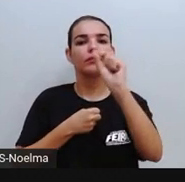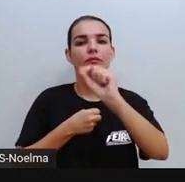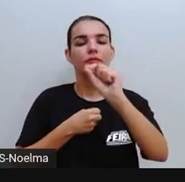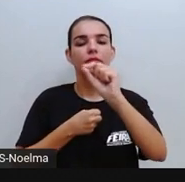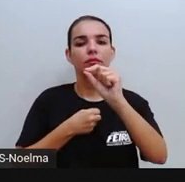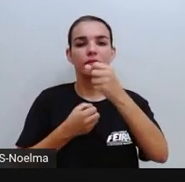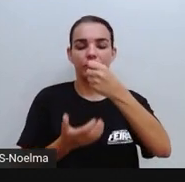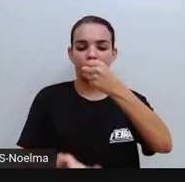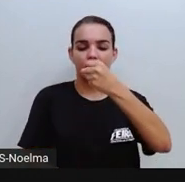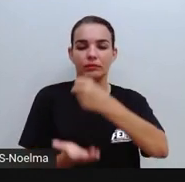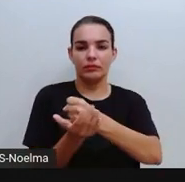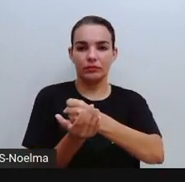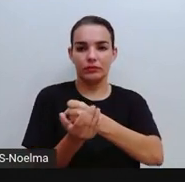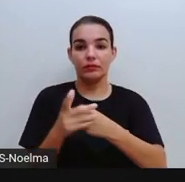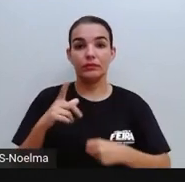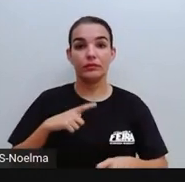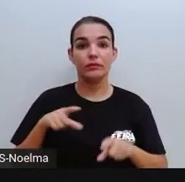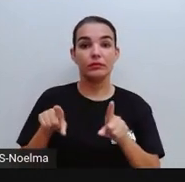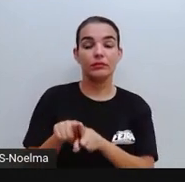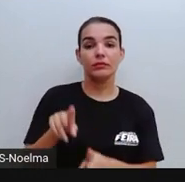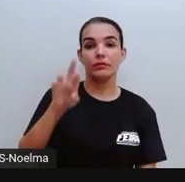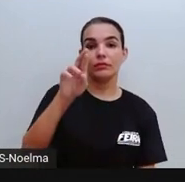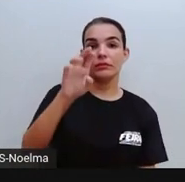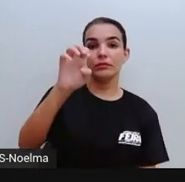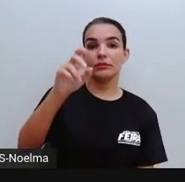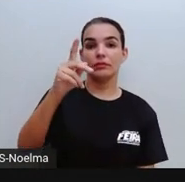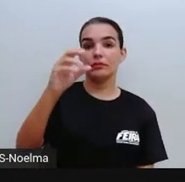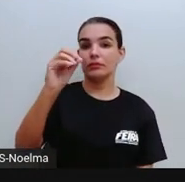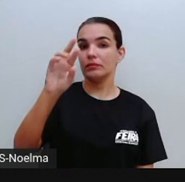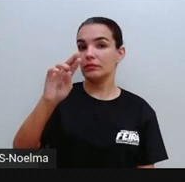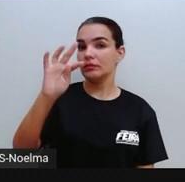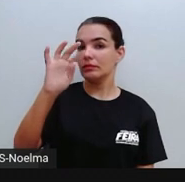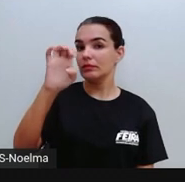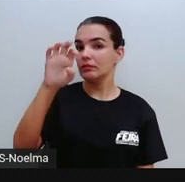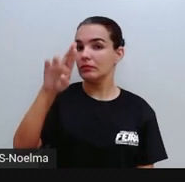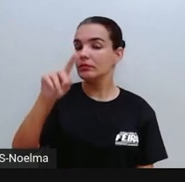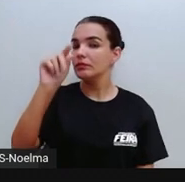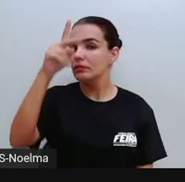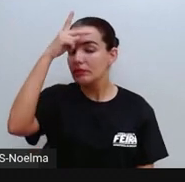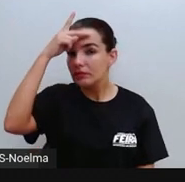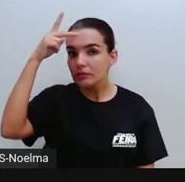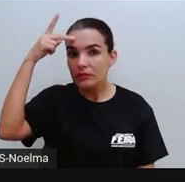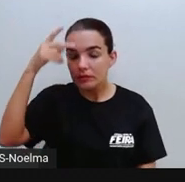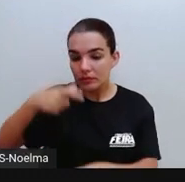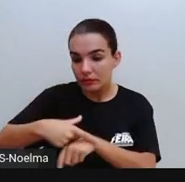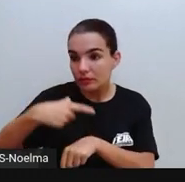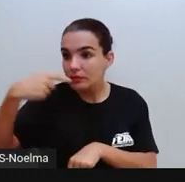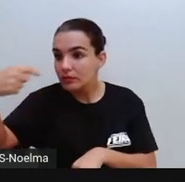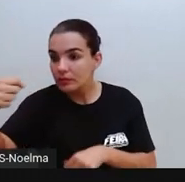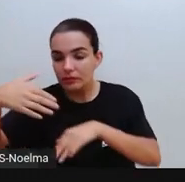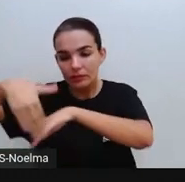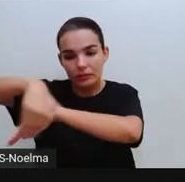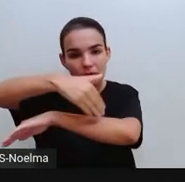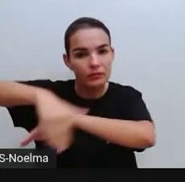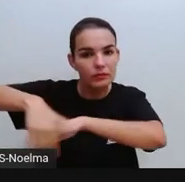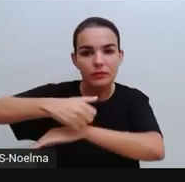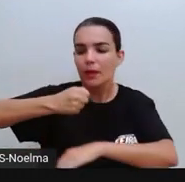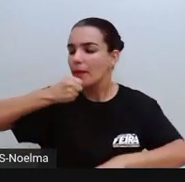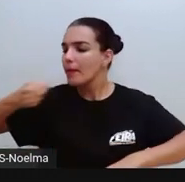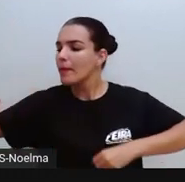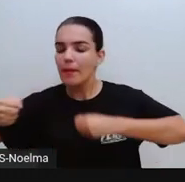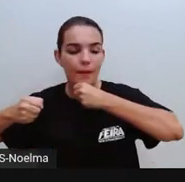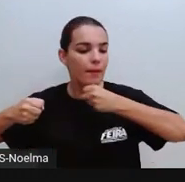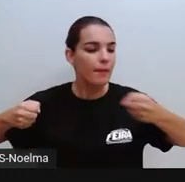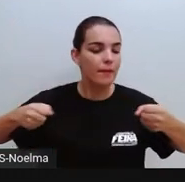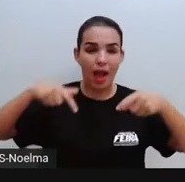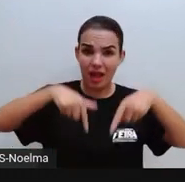rua para poder investigar aí essas notícias Tá bom então por exemplo nós temos aqui em